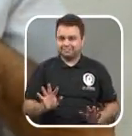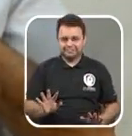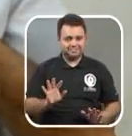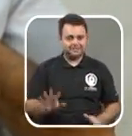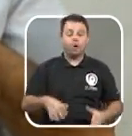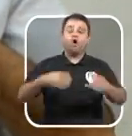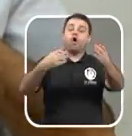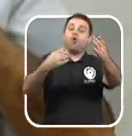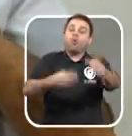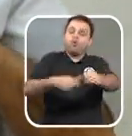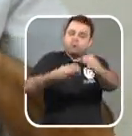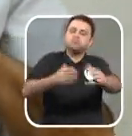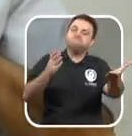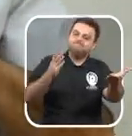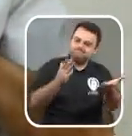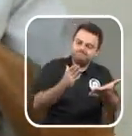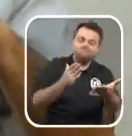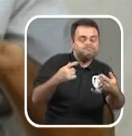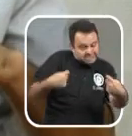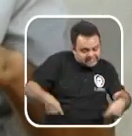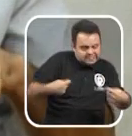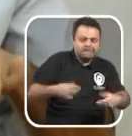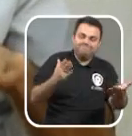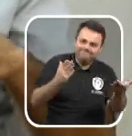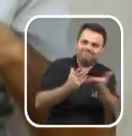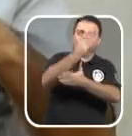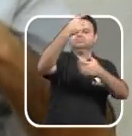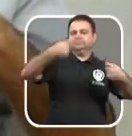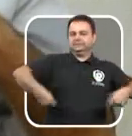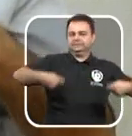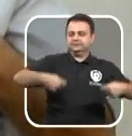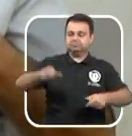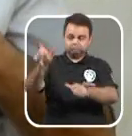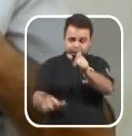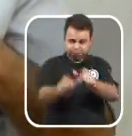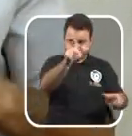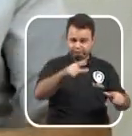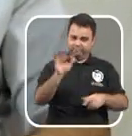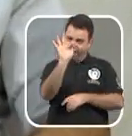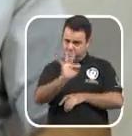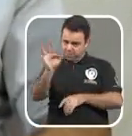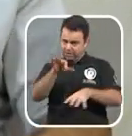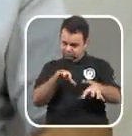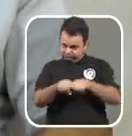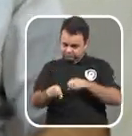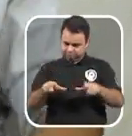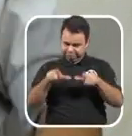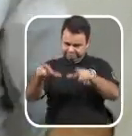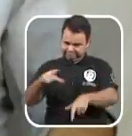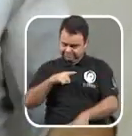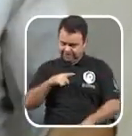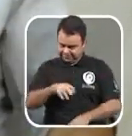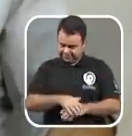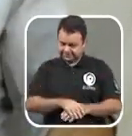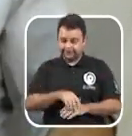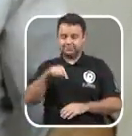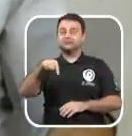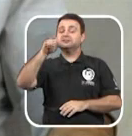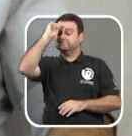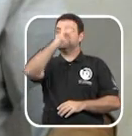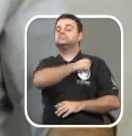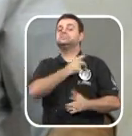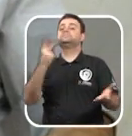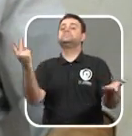contratado por concurso público. Você tem que exigir capacitação. Sabe como é que eles estavam contratando